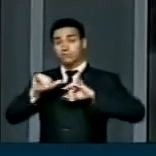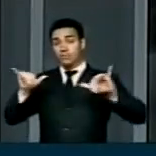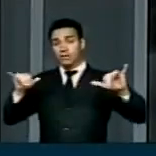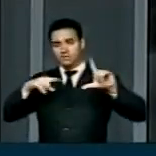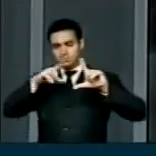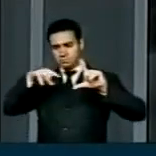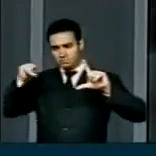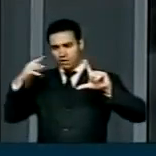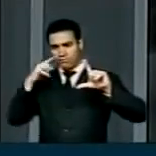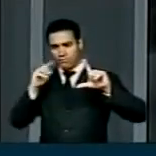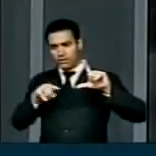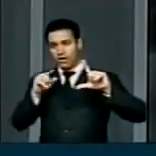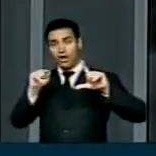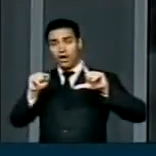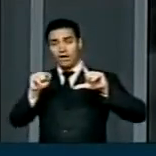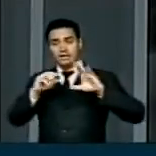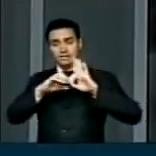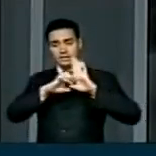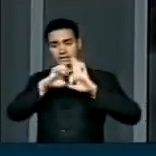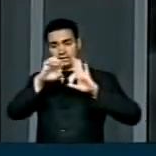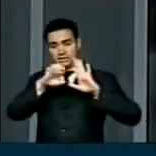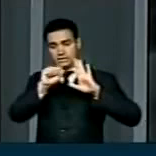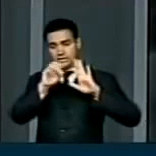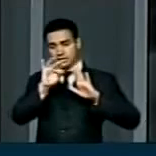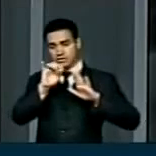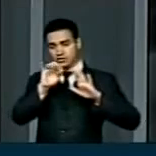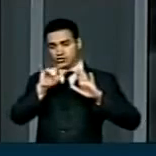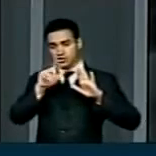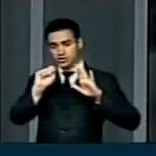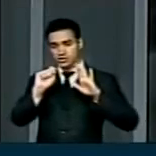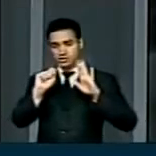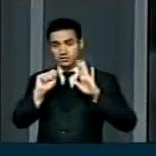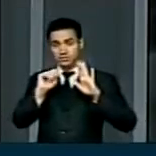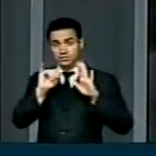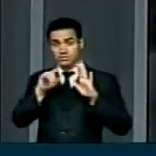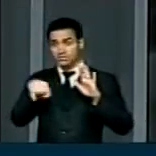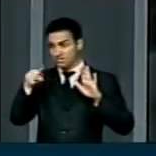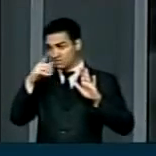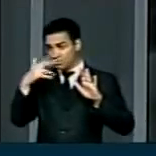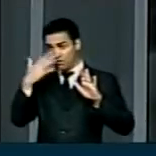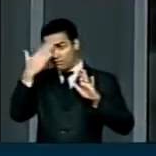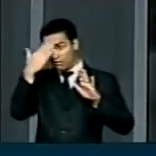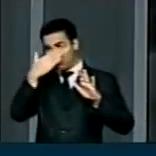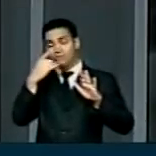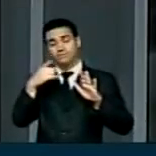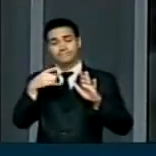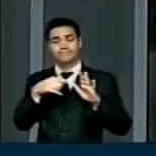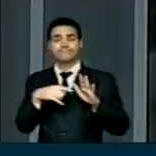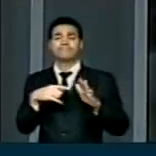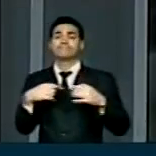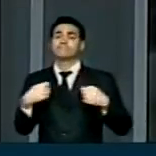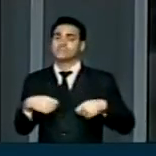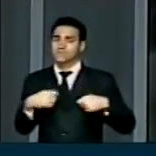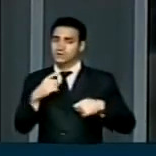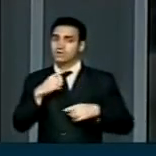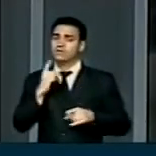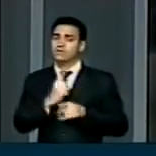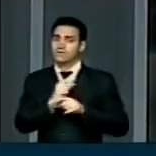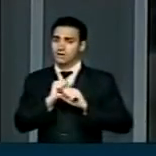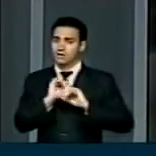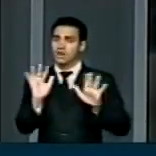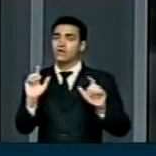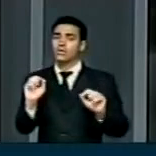estatísticos, deputado Francisco Corsa, só não enxerga quem não quer. Tem evidenciado que a